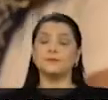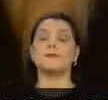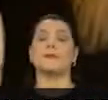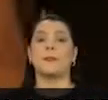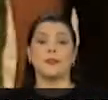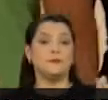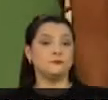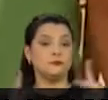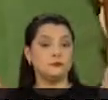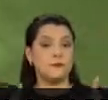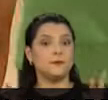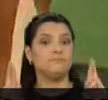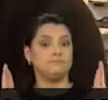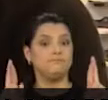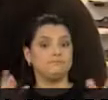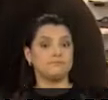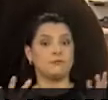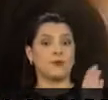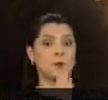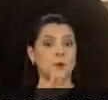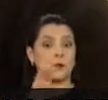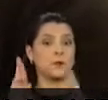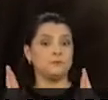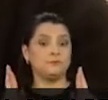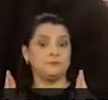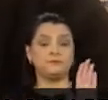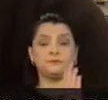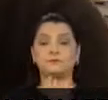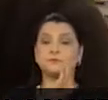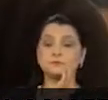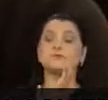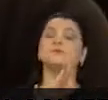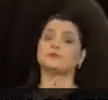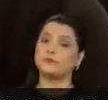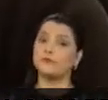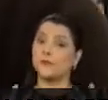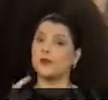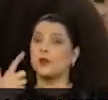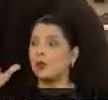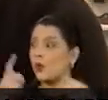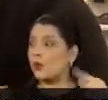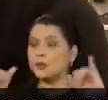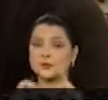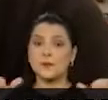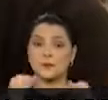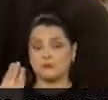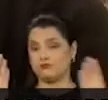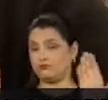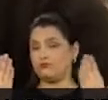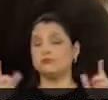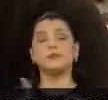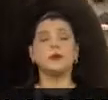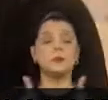expectativa para as vendas é positiva a gente está na expectativa de crescimento assim como muita gente vem acompanhando nas outras campanhas do ano e também